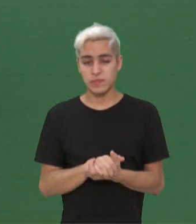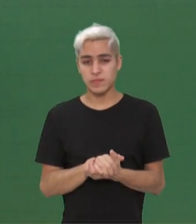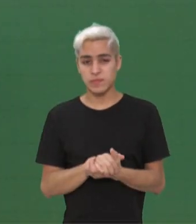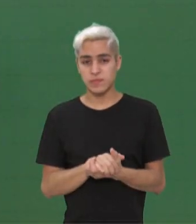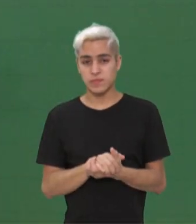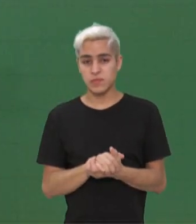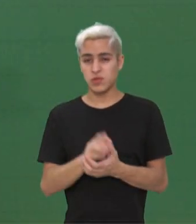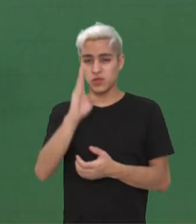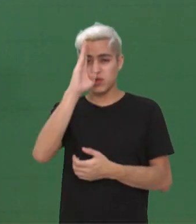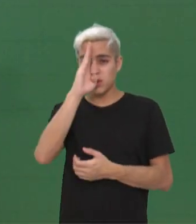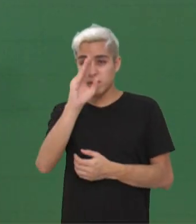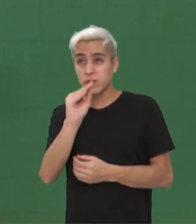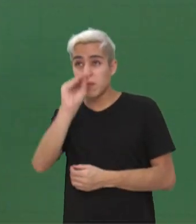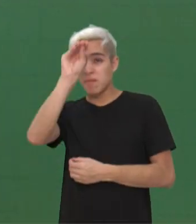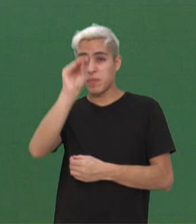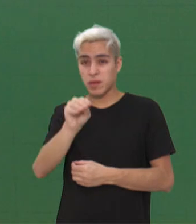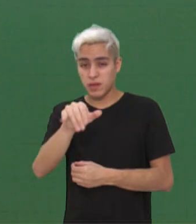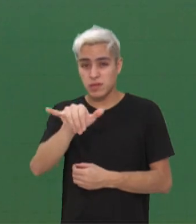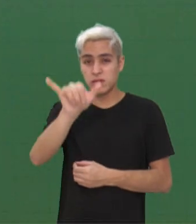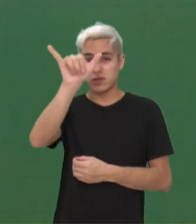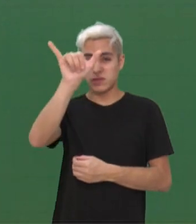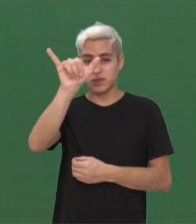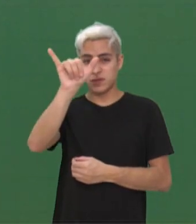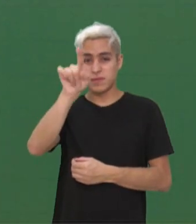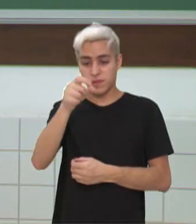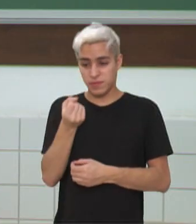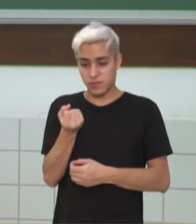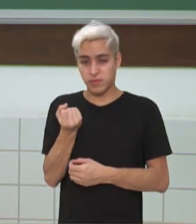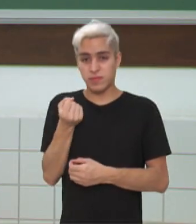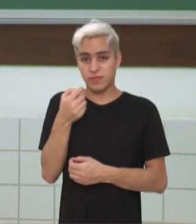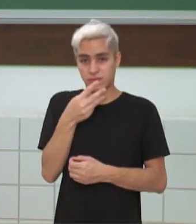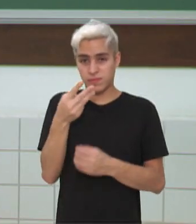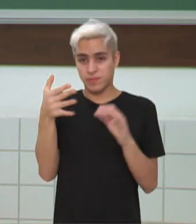Direto no eixo Y, a gente marca o 3.